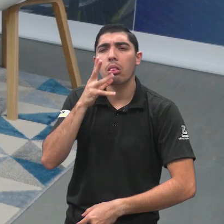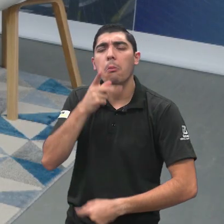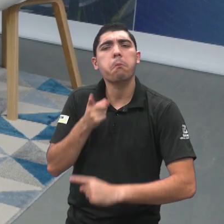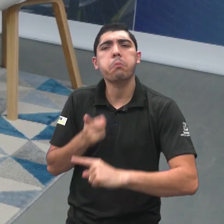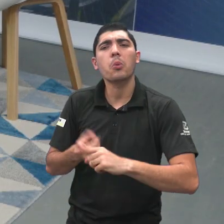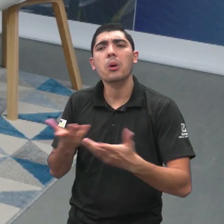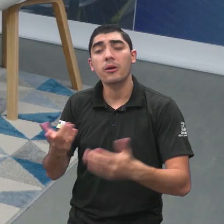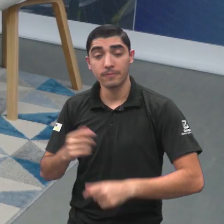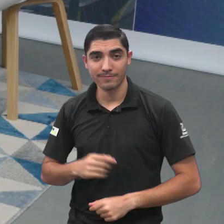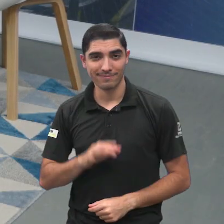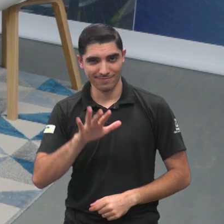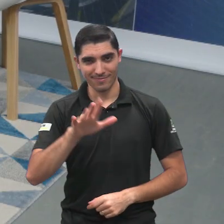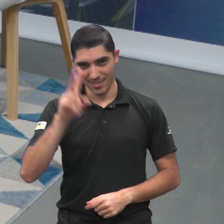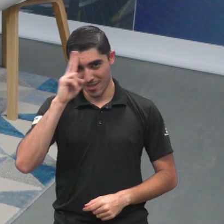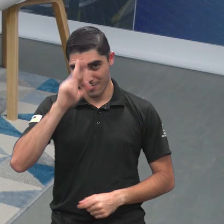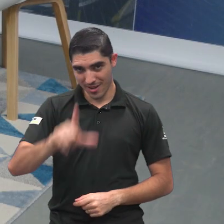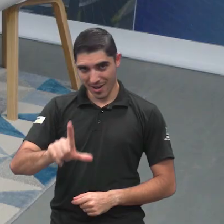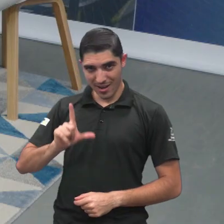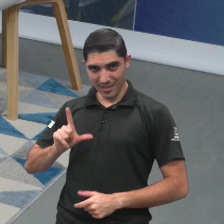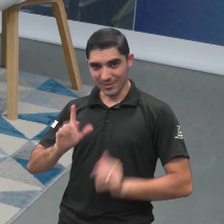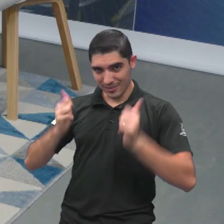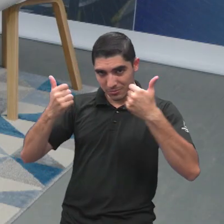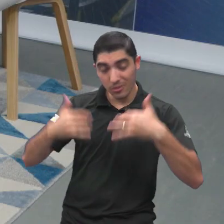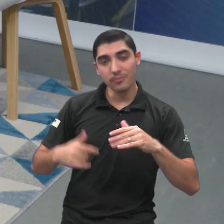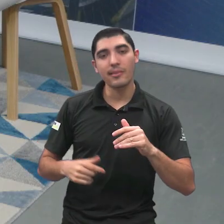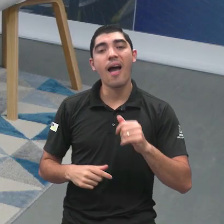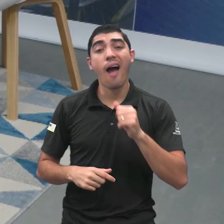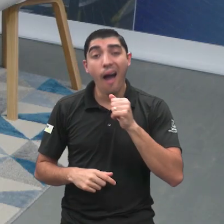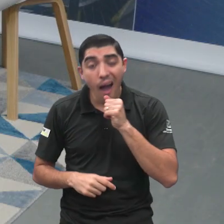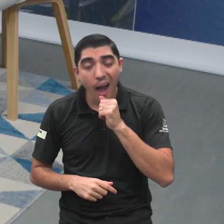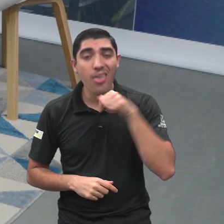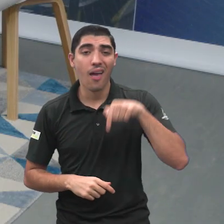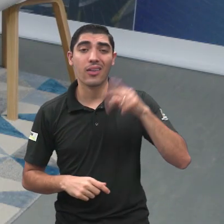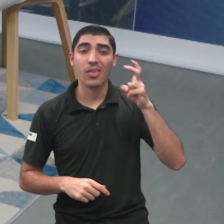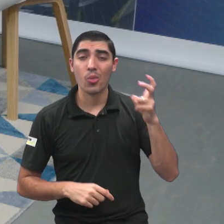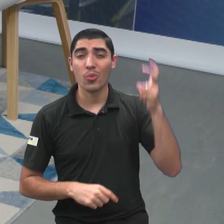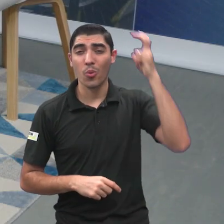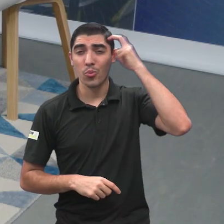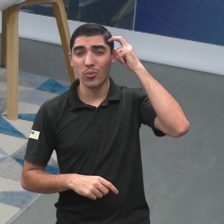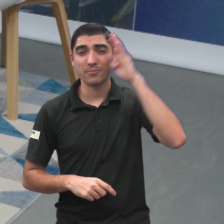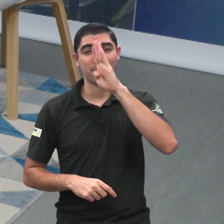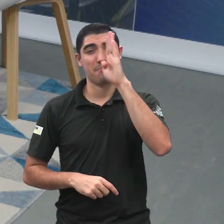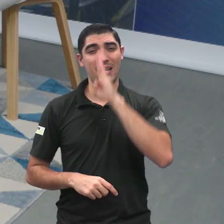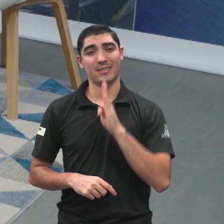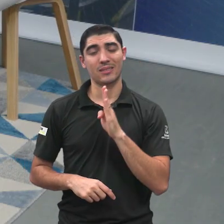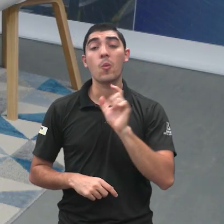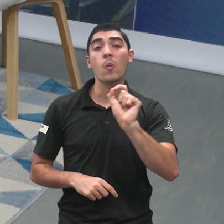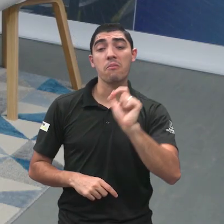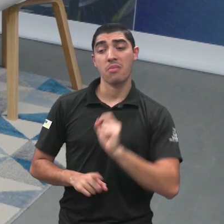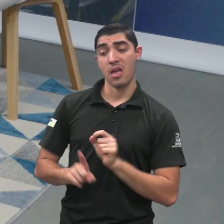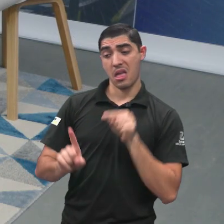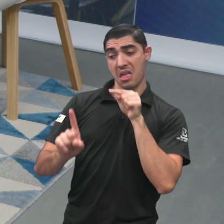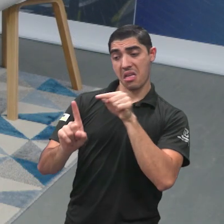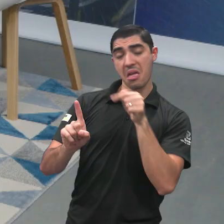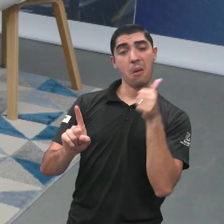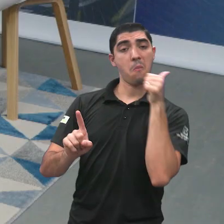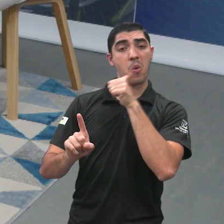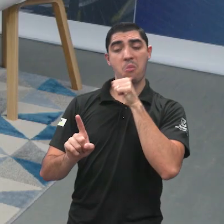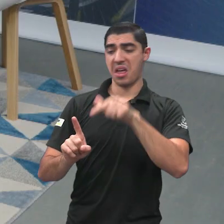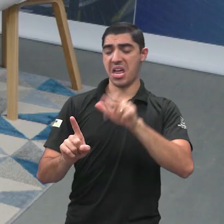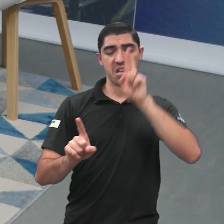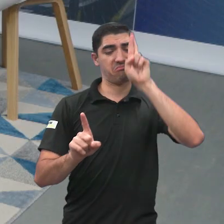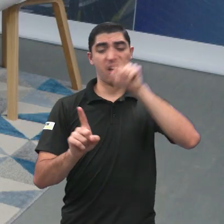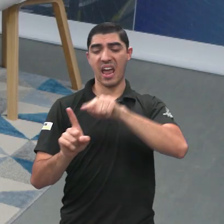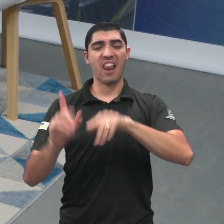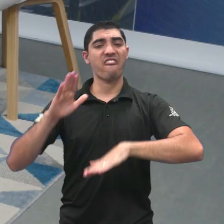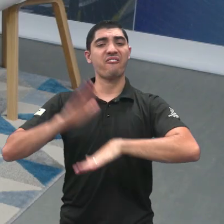Como falado anteriormente, né, nós temos uma cultura ainda muito forte no Brasil, em que a mulher ainda ela faz tudo ali,